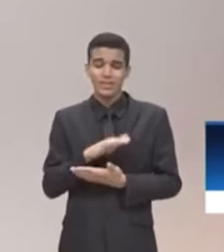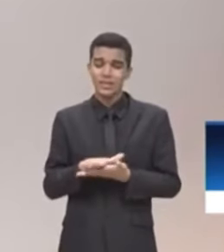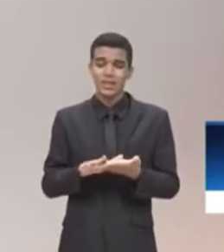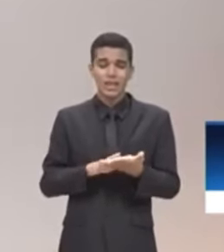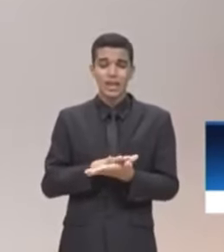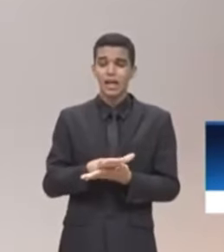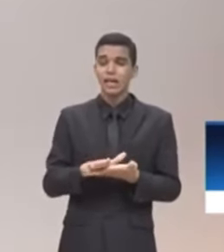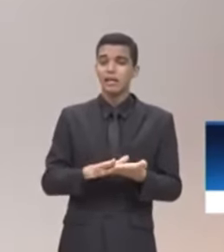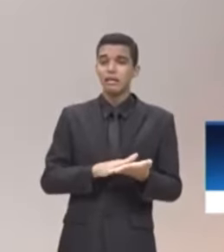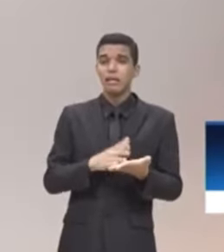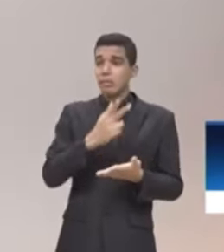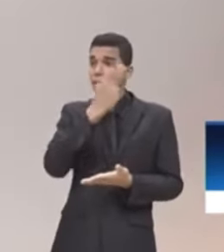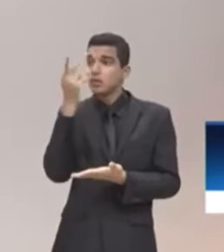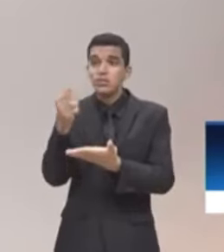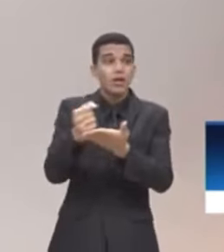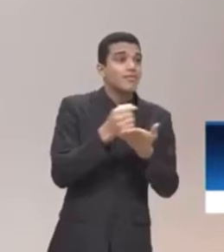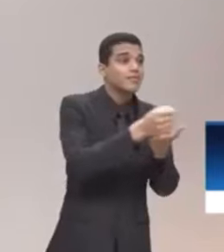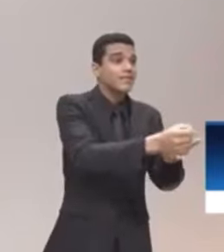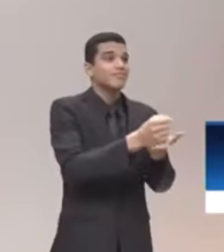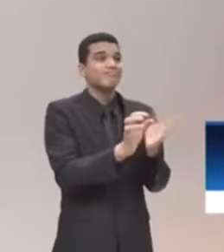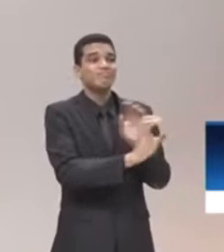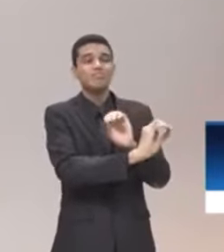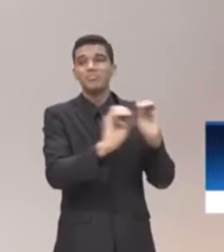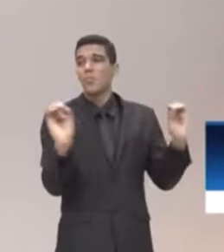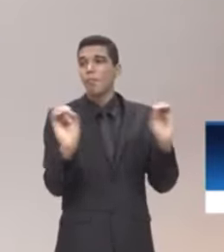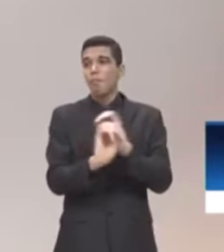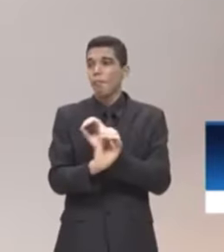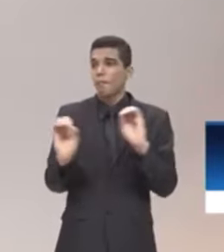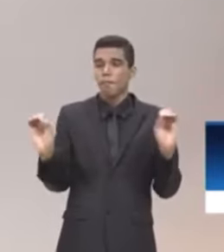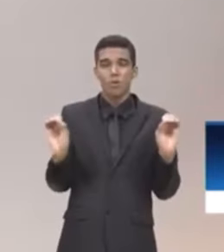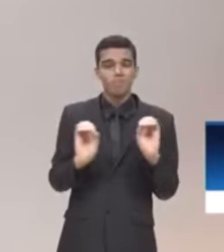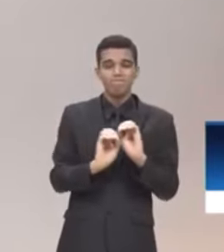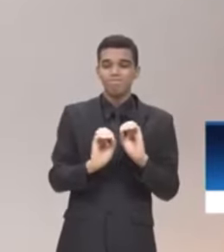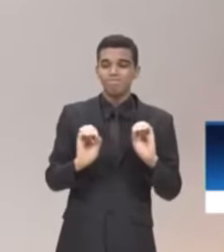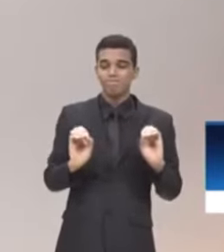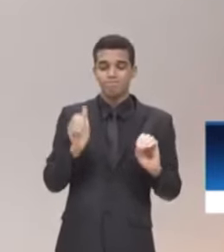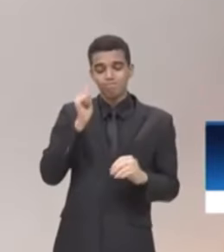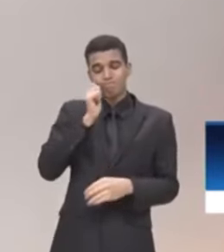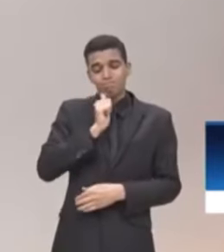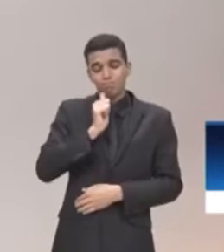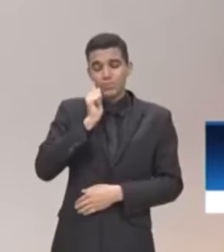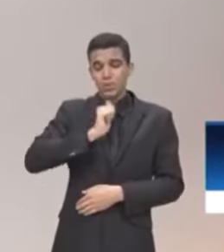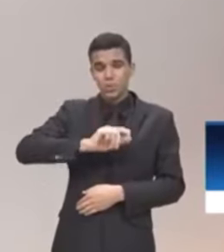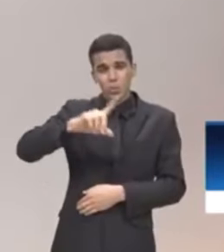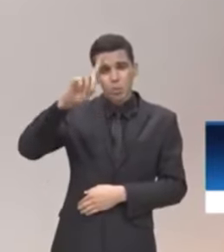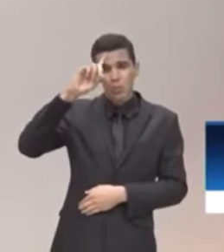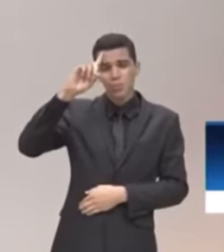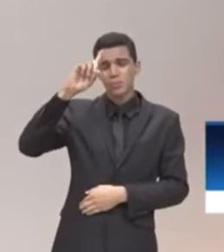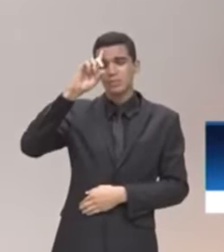ajudar. Era assim que ela vivia todos os